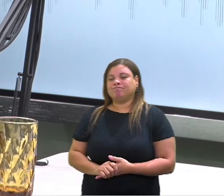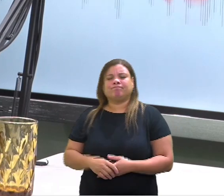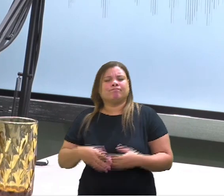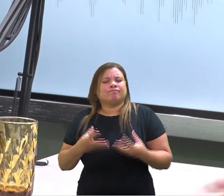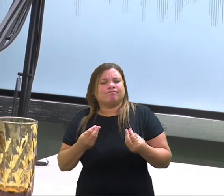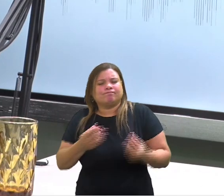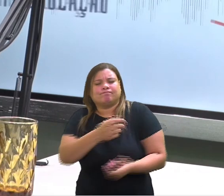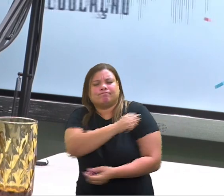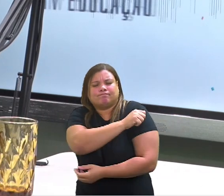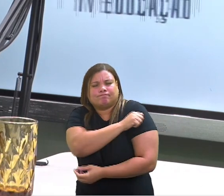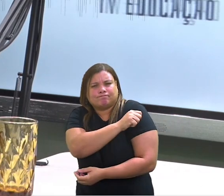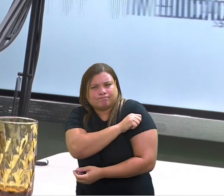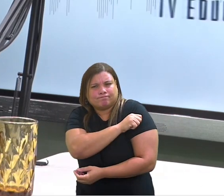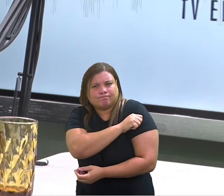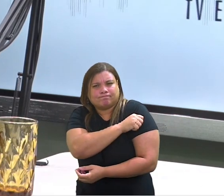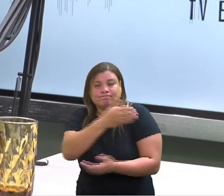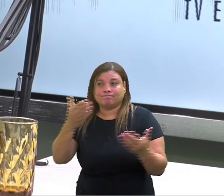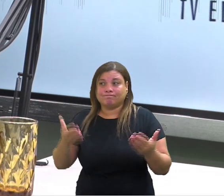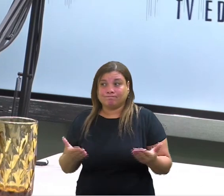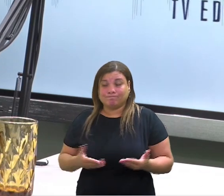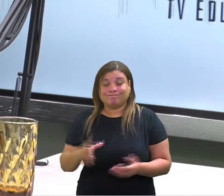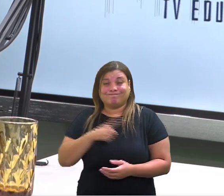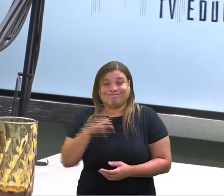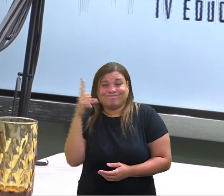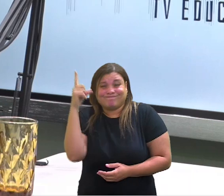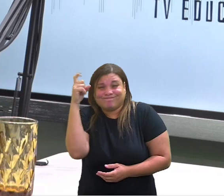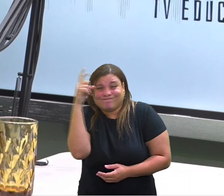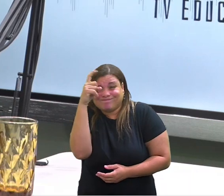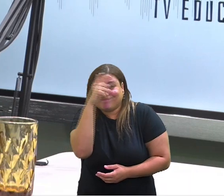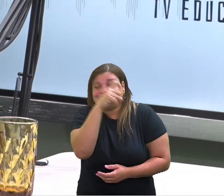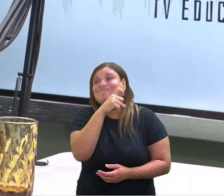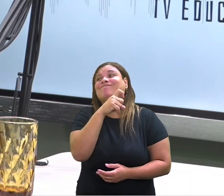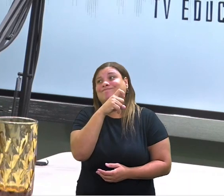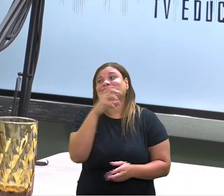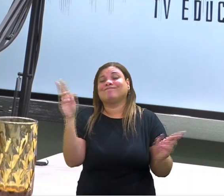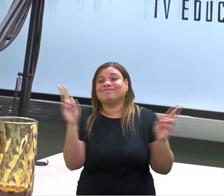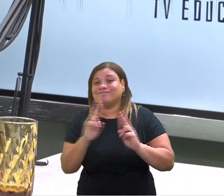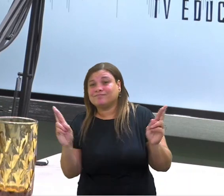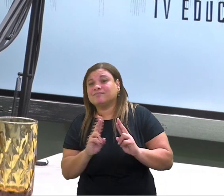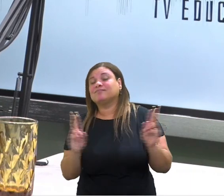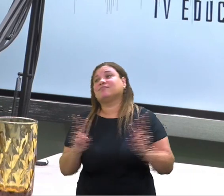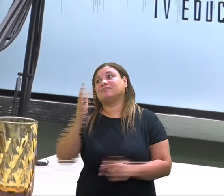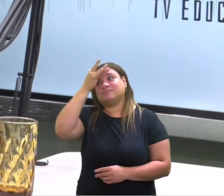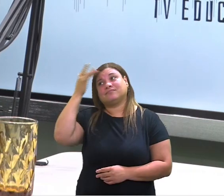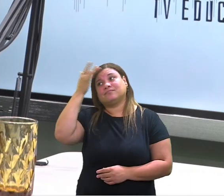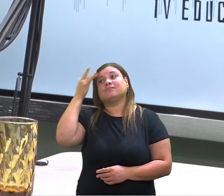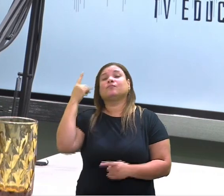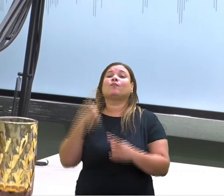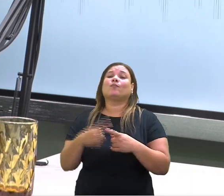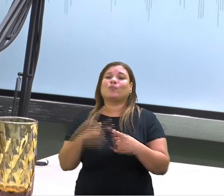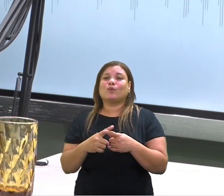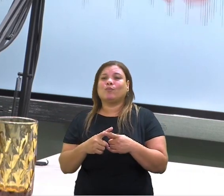esse convívio, eles não conseguem mais conviver em sociedade junto com os outros, uma vez que ficaram